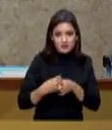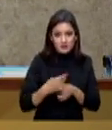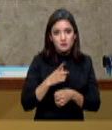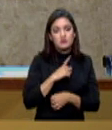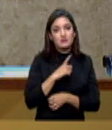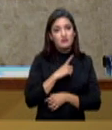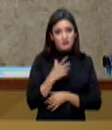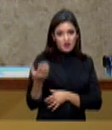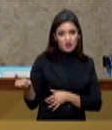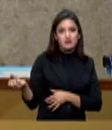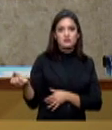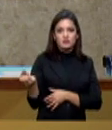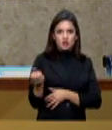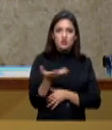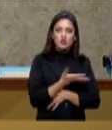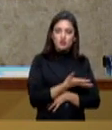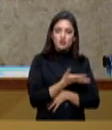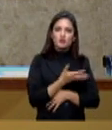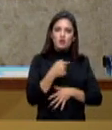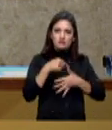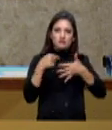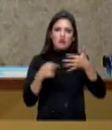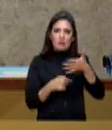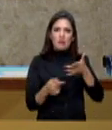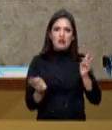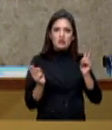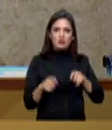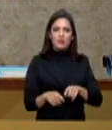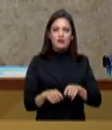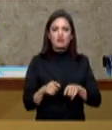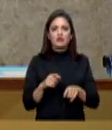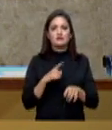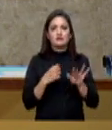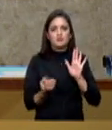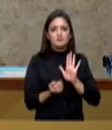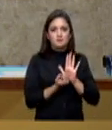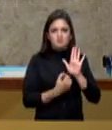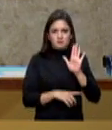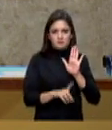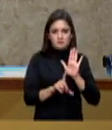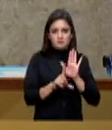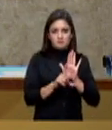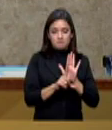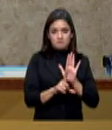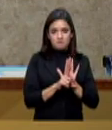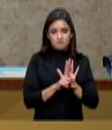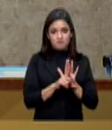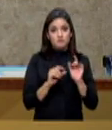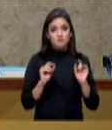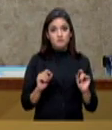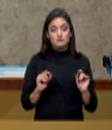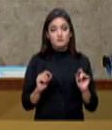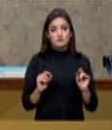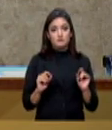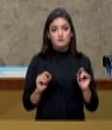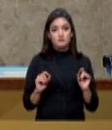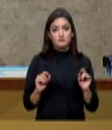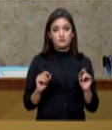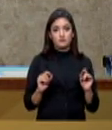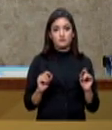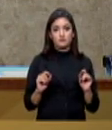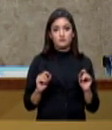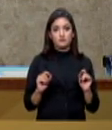arquétipo de competência dos Municípios pelo Marco legal se deu exatamente Por que